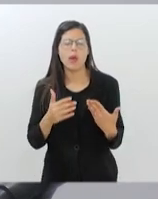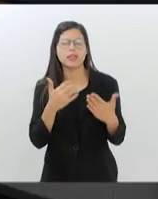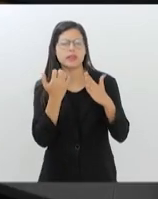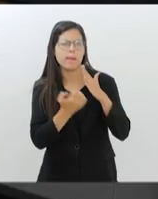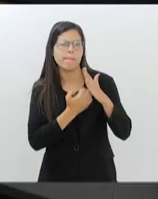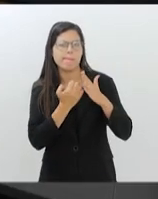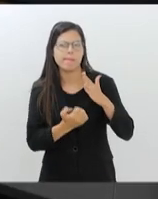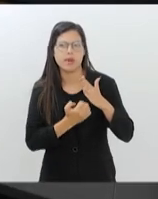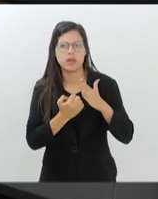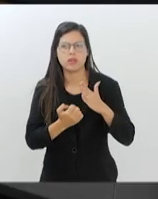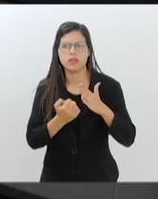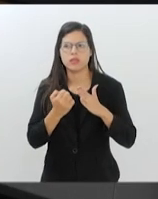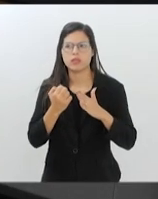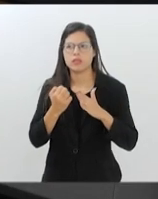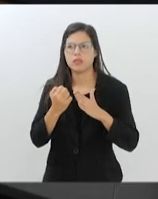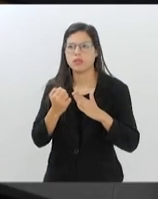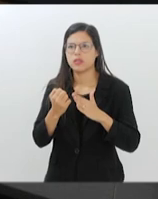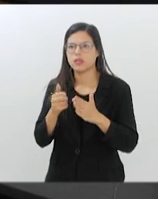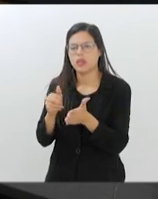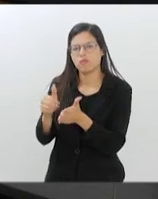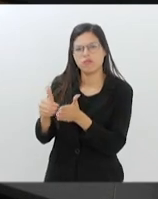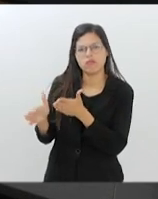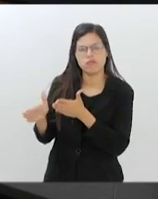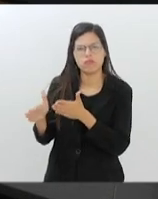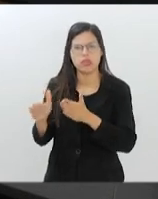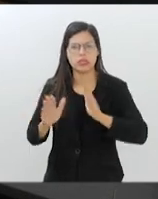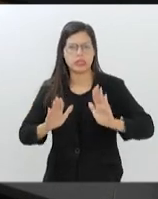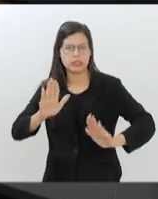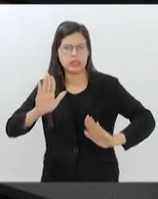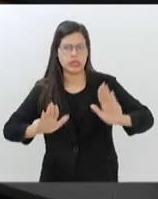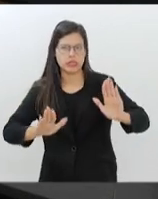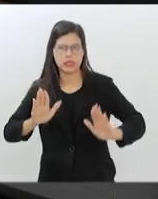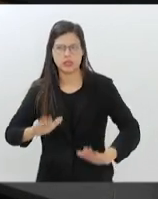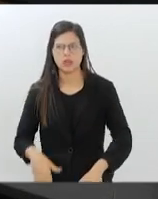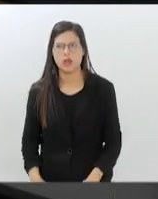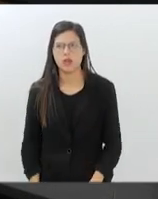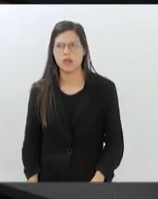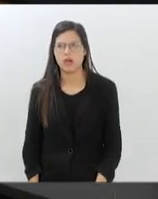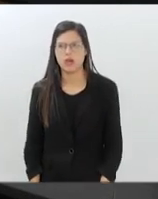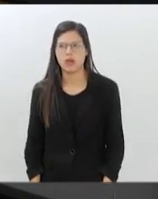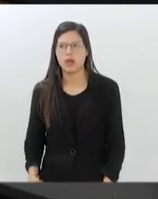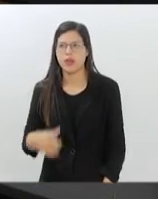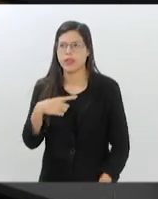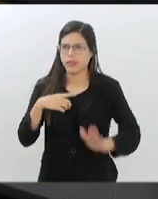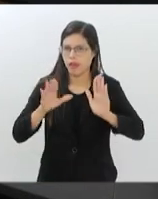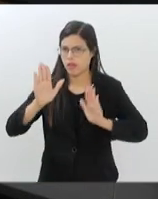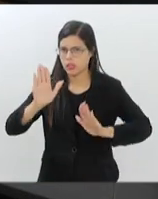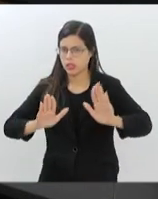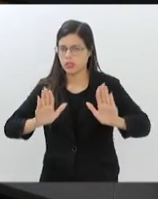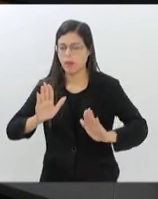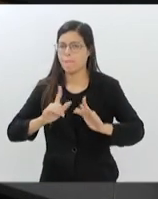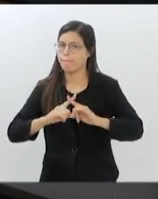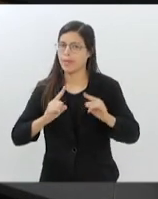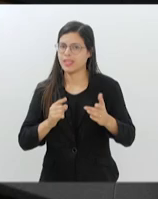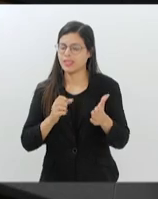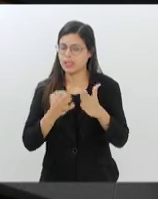licitação não houve dispensa de licitação pelo menos no meu per ganharam por dispensa Teve teve licitação Mas elas entraram por dispensa Quais foram as os nomes das